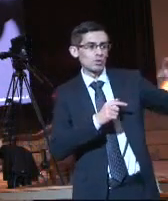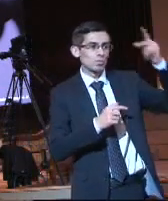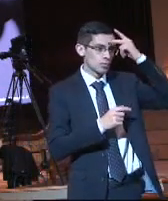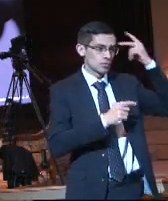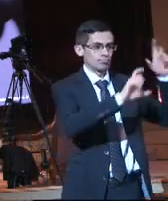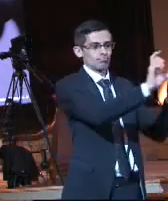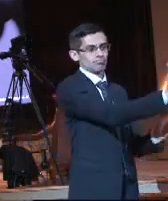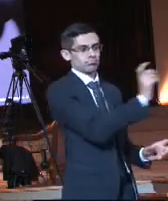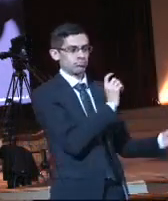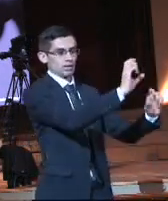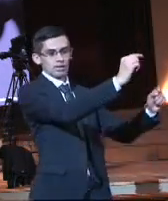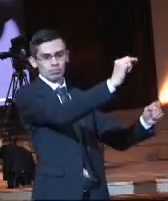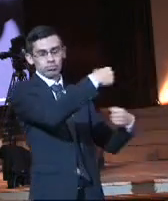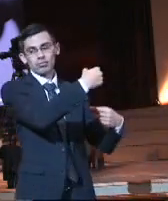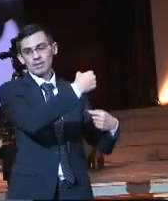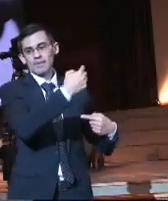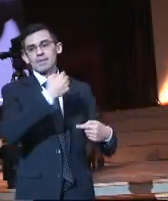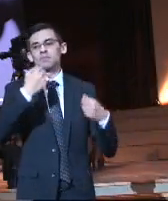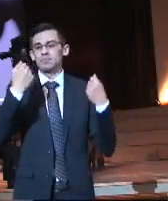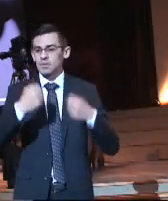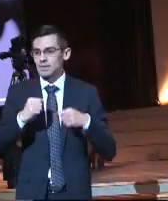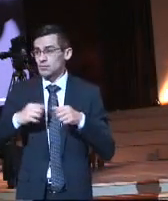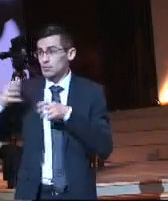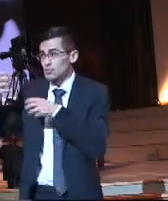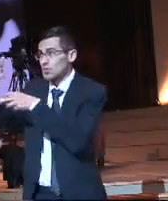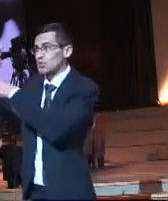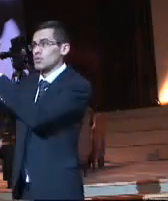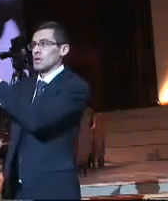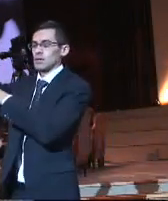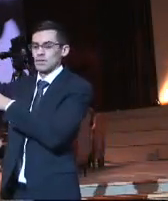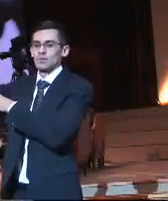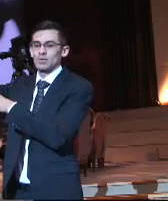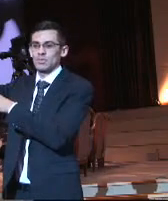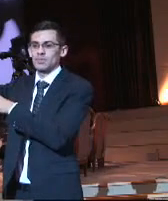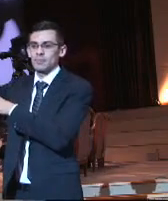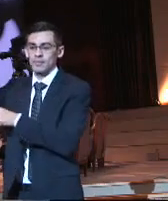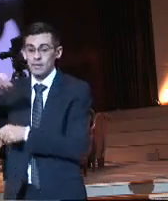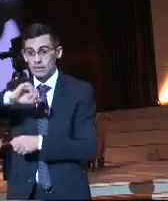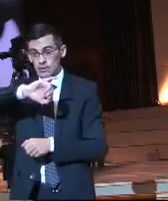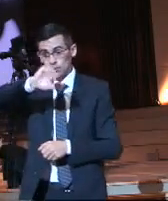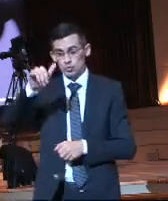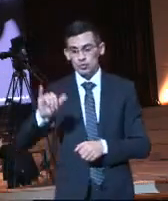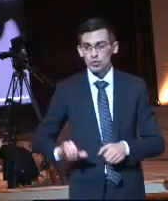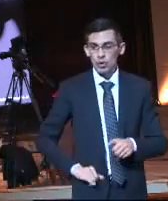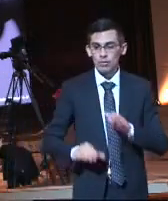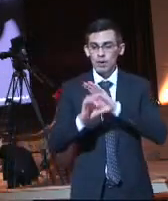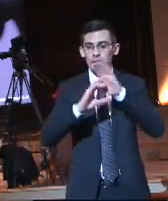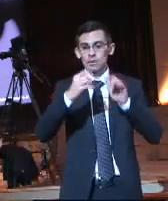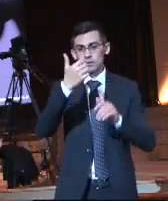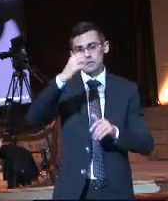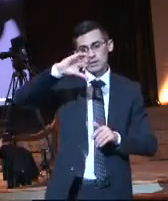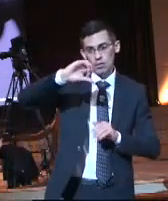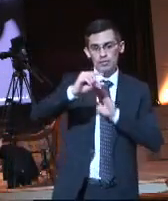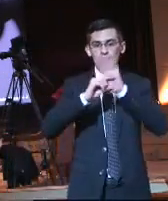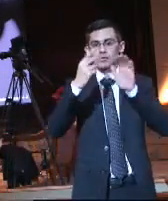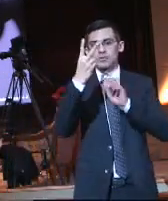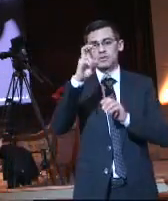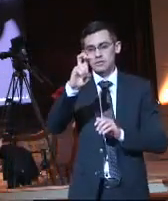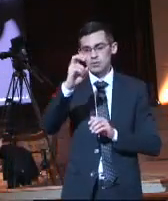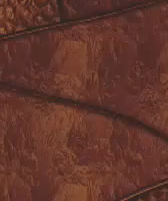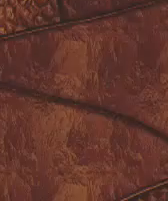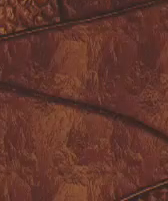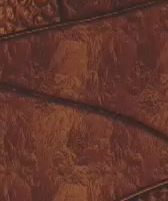nós. E foi isso que nos ensinou Jó. Jó, do capítulo 19, versículos 25 e 27,